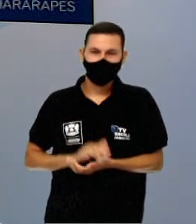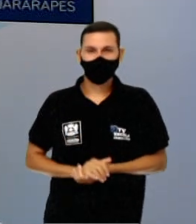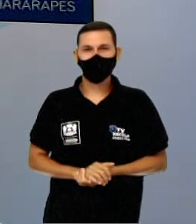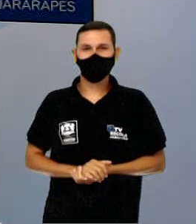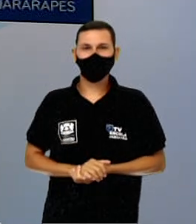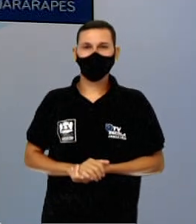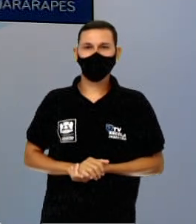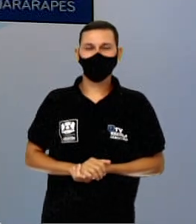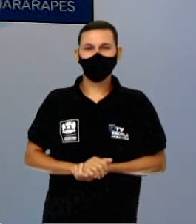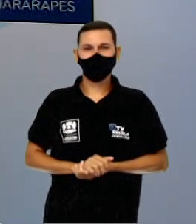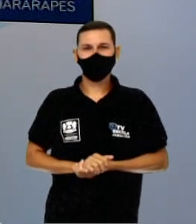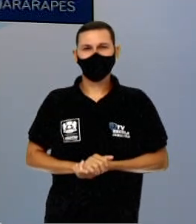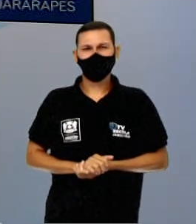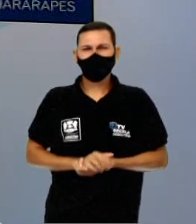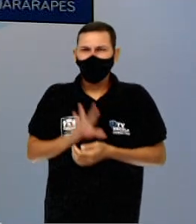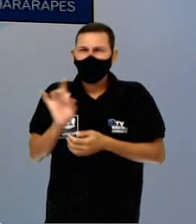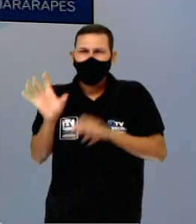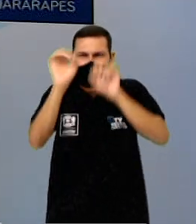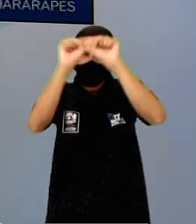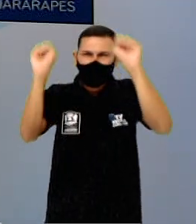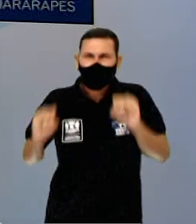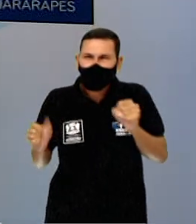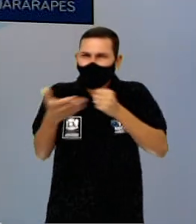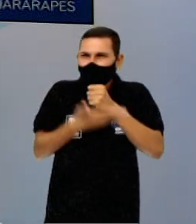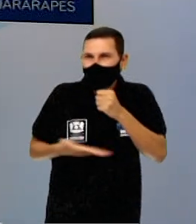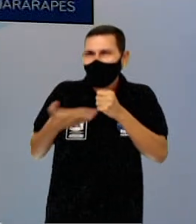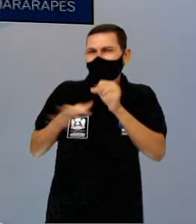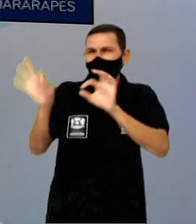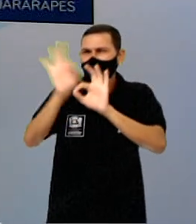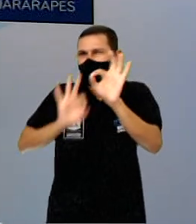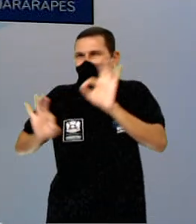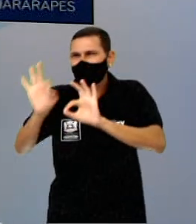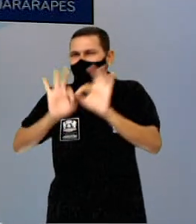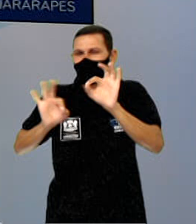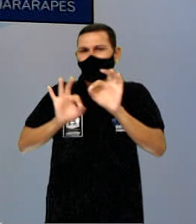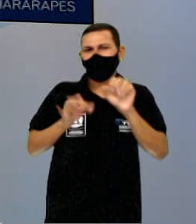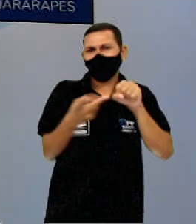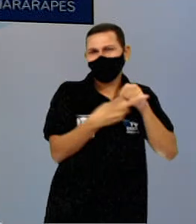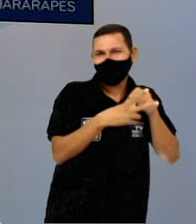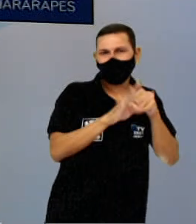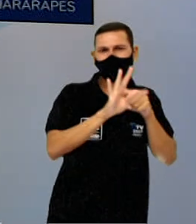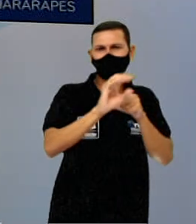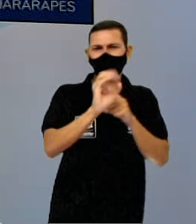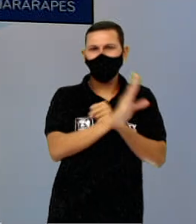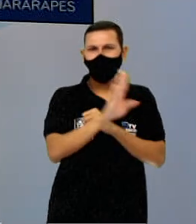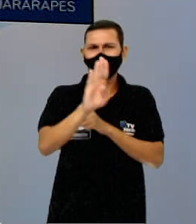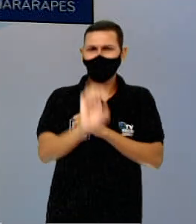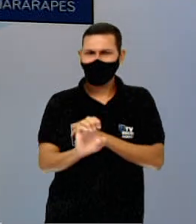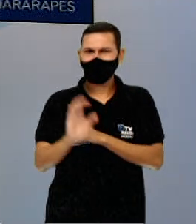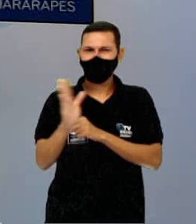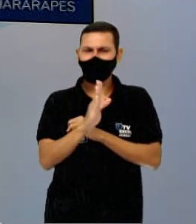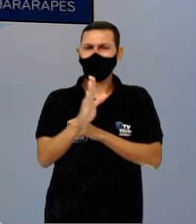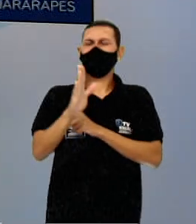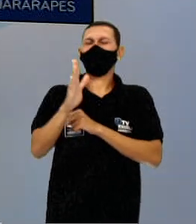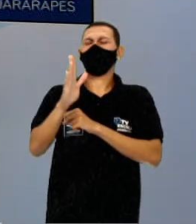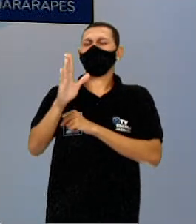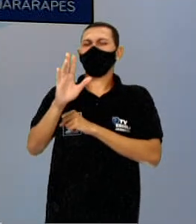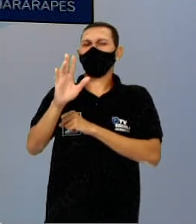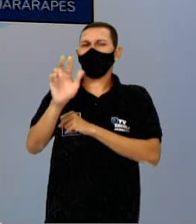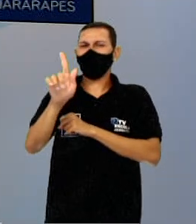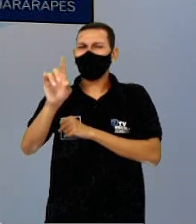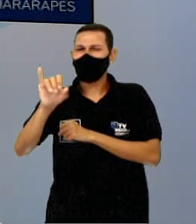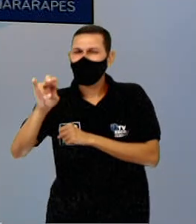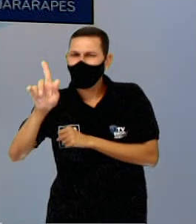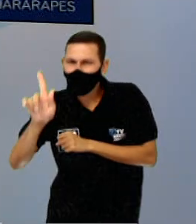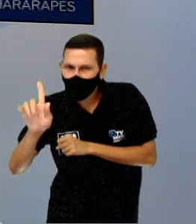muito fácil mesmo é só uma estrutura básica de verbo subir Igualmente e vai a principal